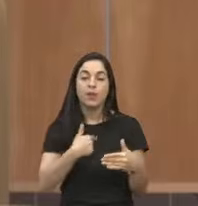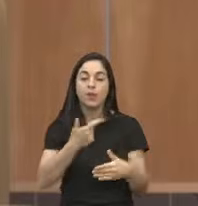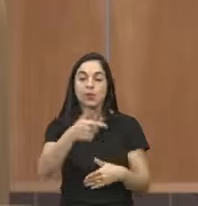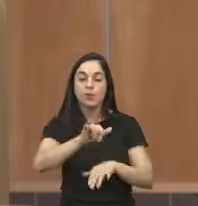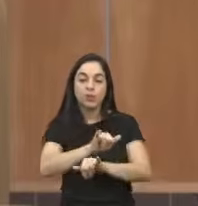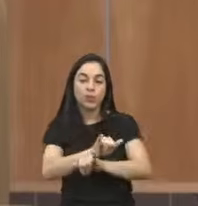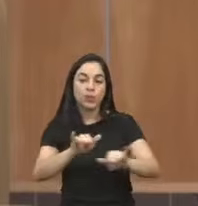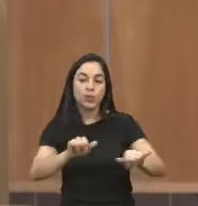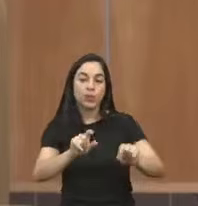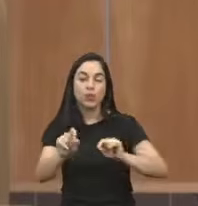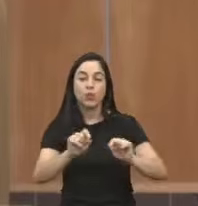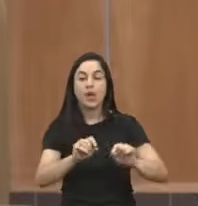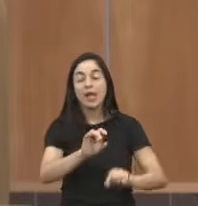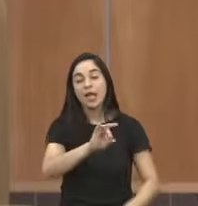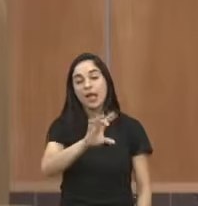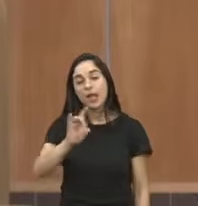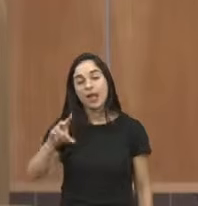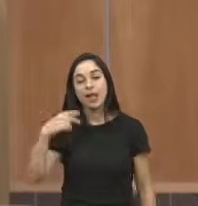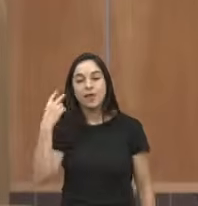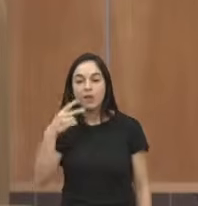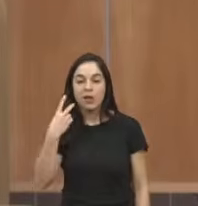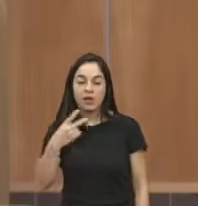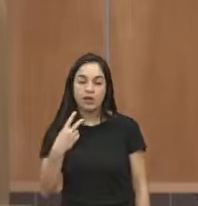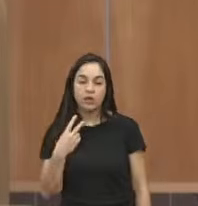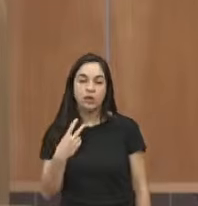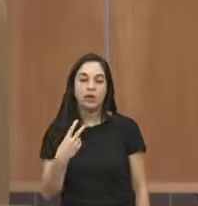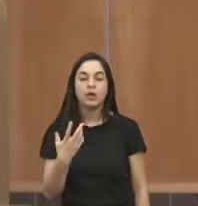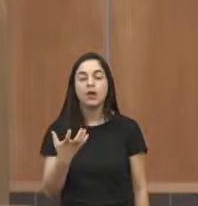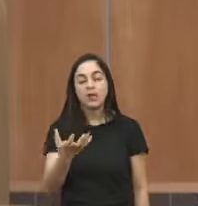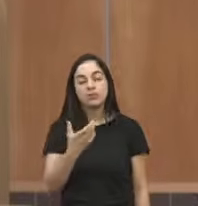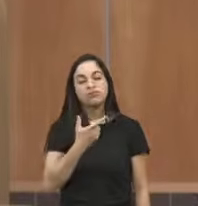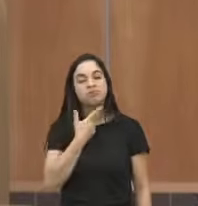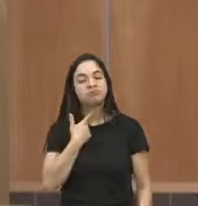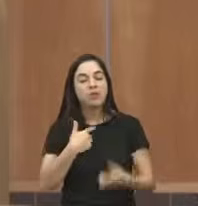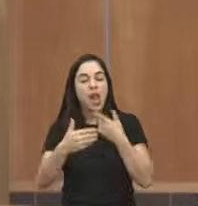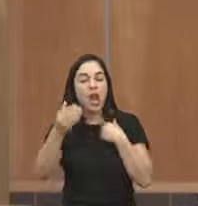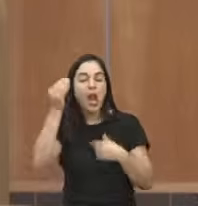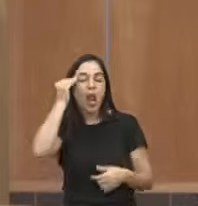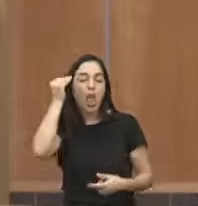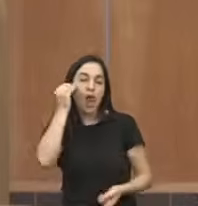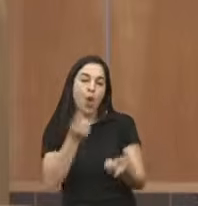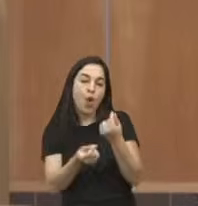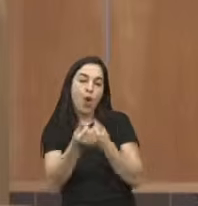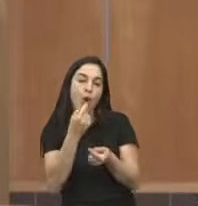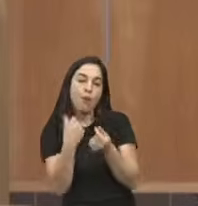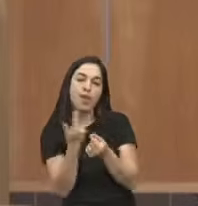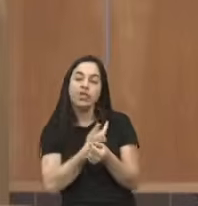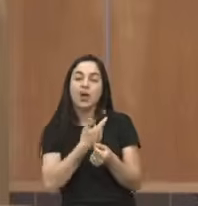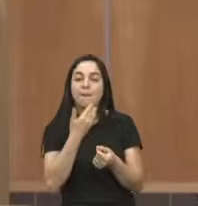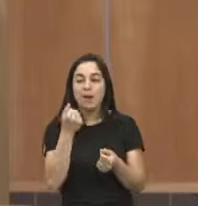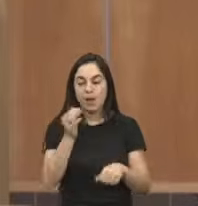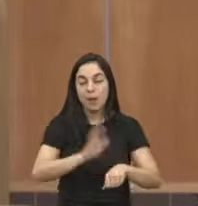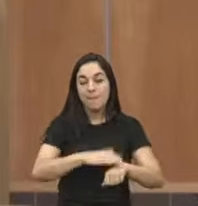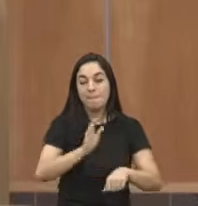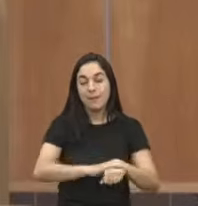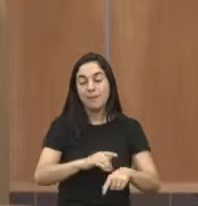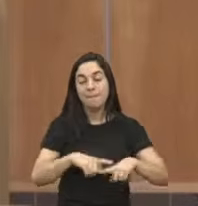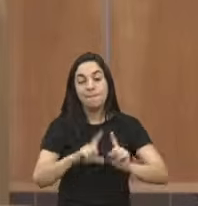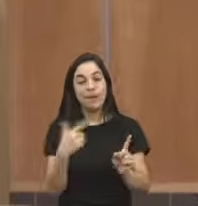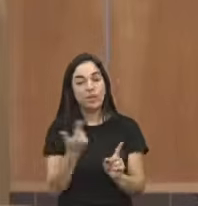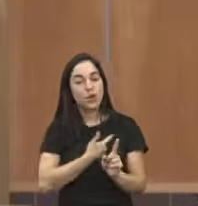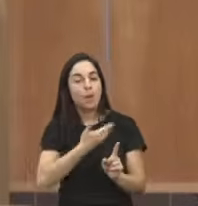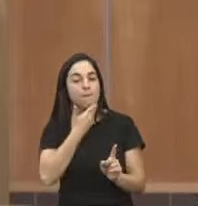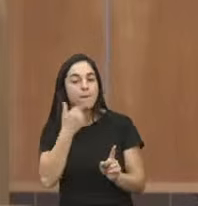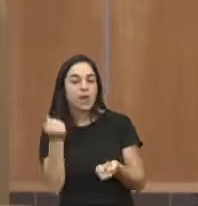aqui, que cada vereador aqui já busca fazer a sua economia. A gente vai melhorar cada vez mais, mas a gente está fazendo o nosso melhor